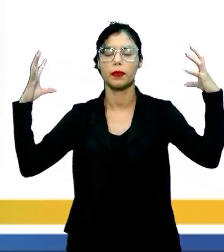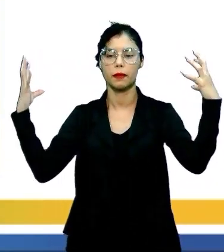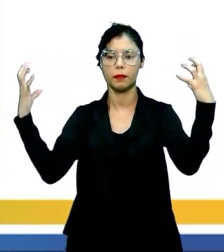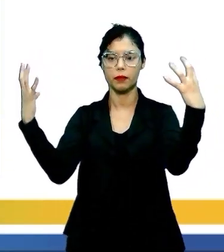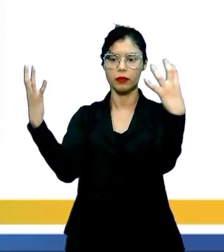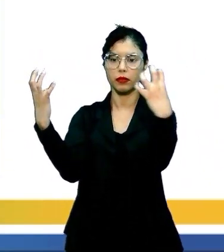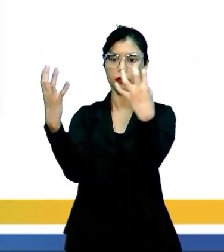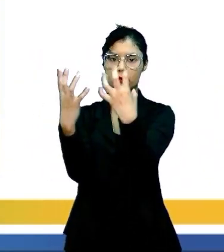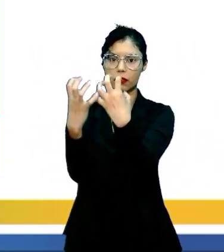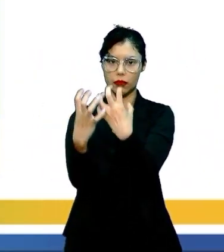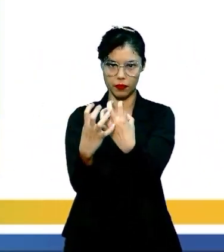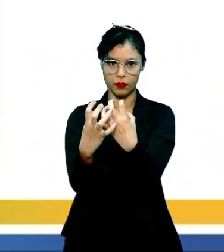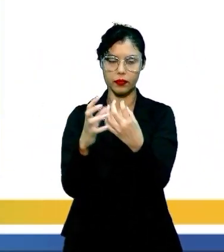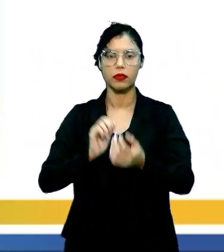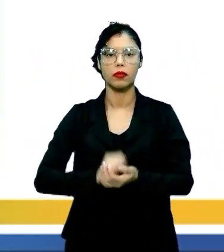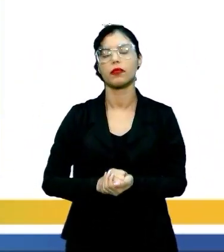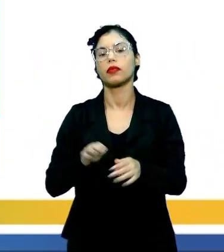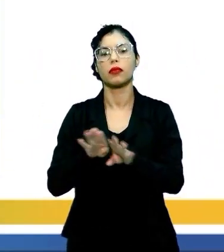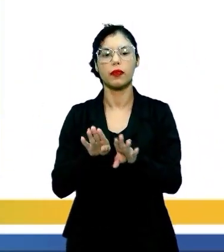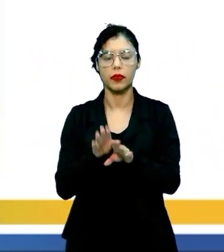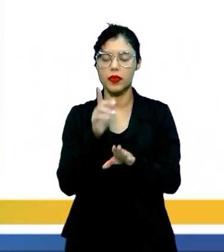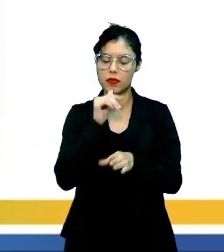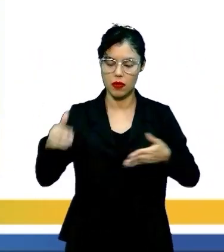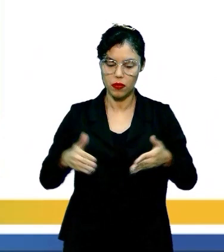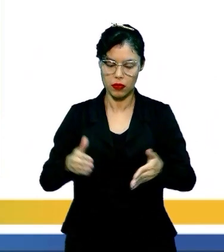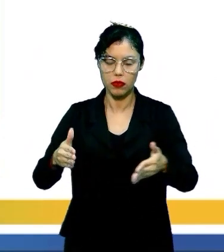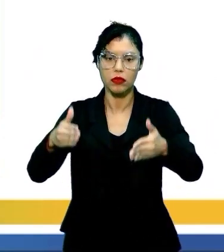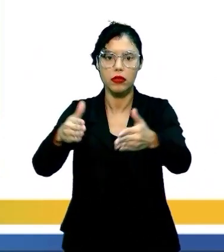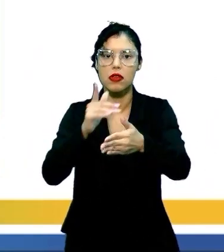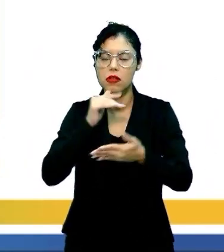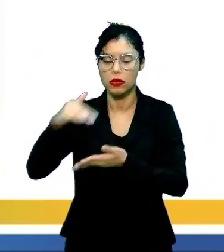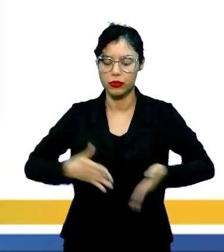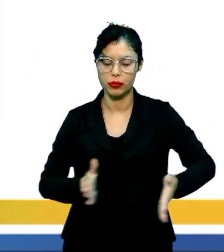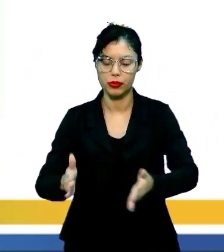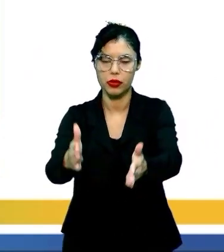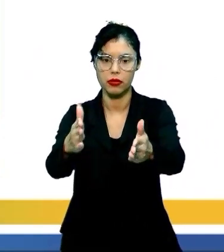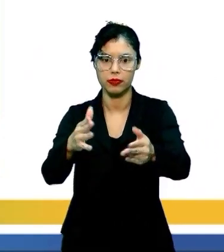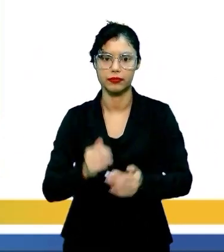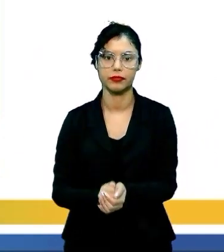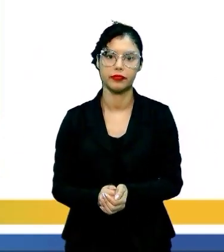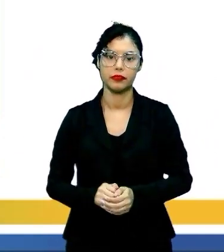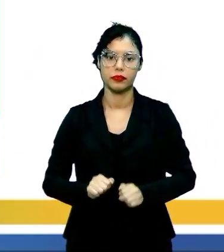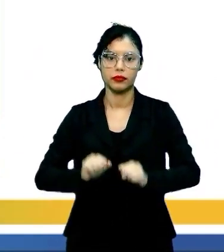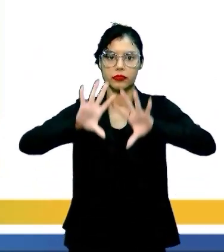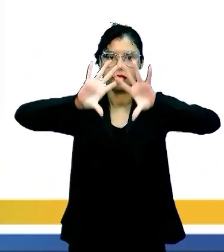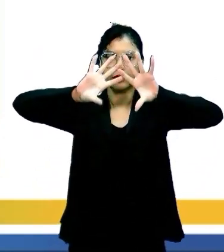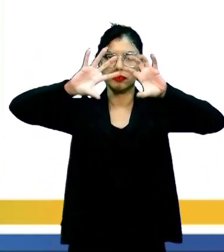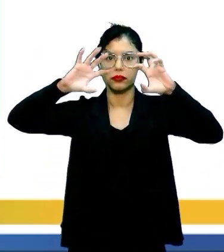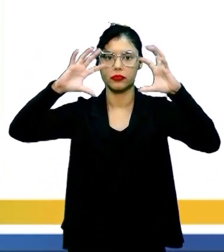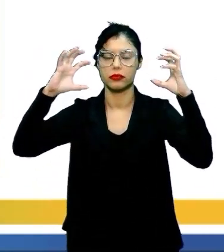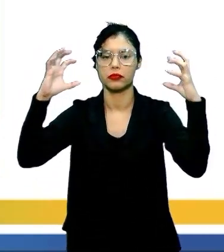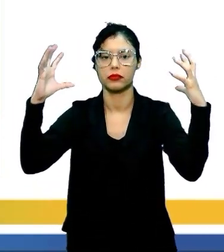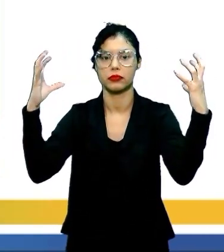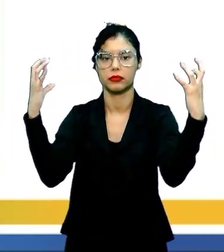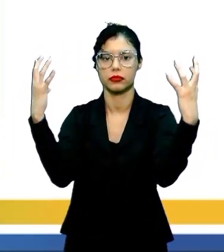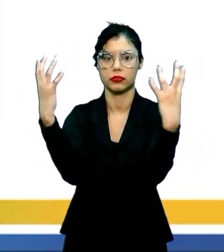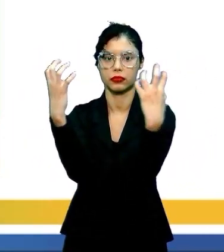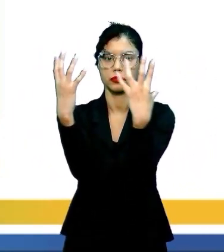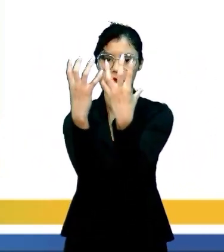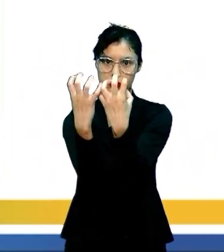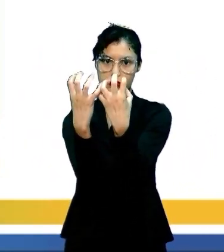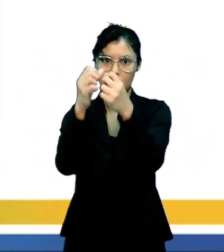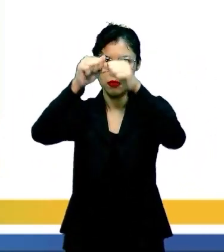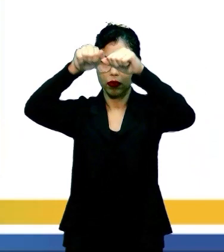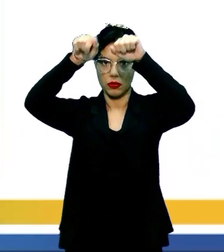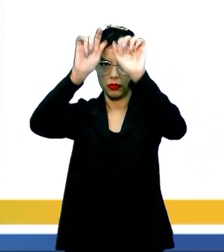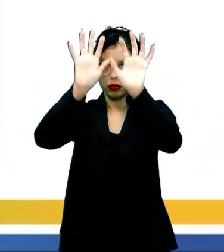aqui do rio, ela evapora ali do igarapé, dos nossos açudes, e aí ela condensa na forma de nuvens e ela precipita.